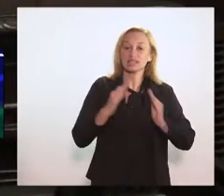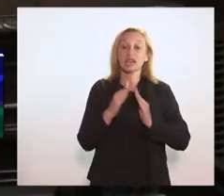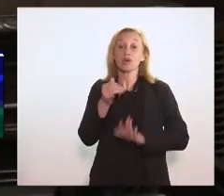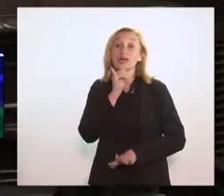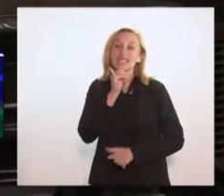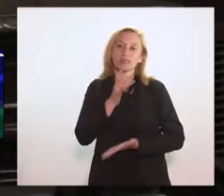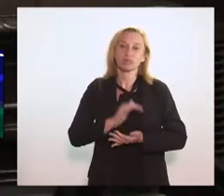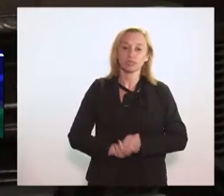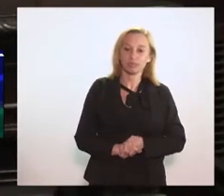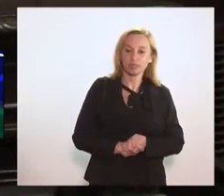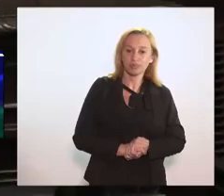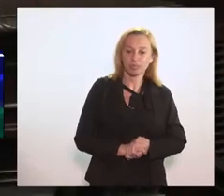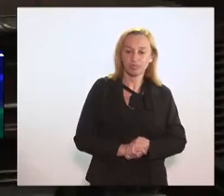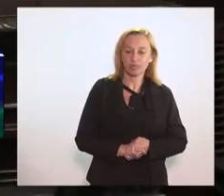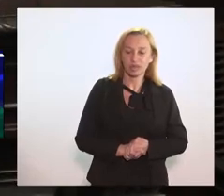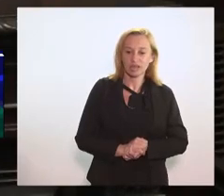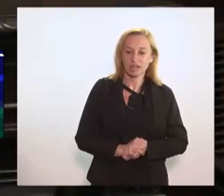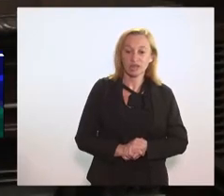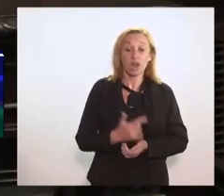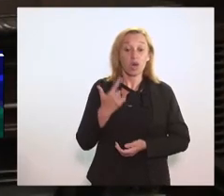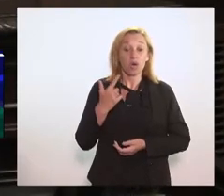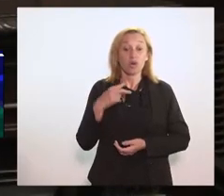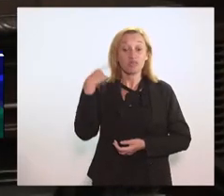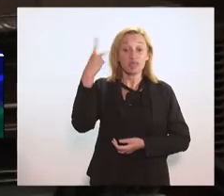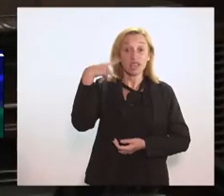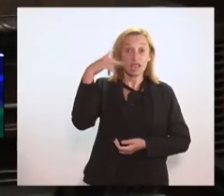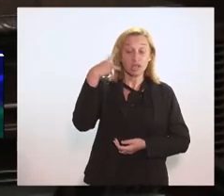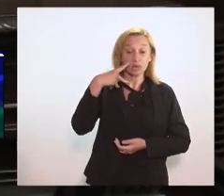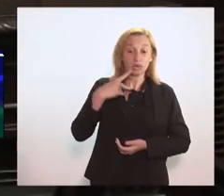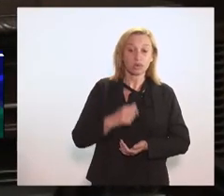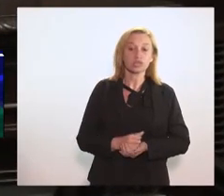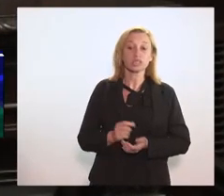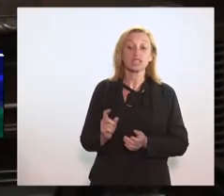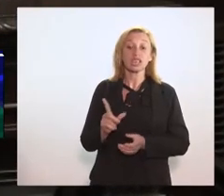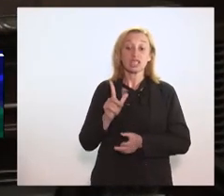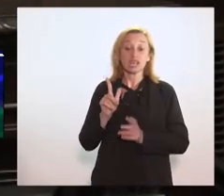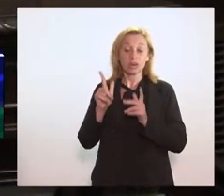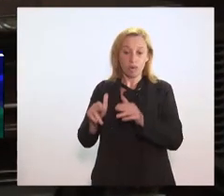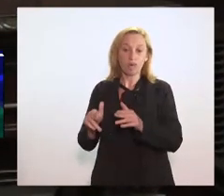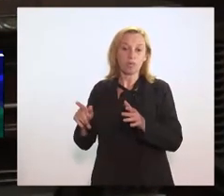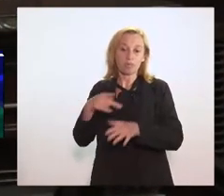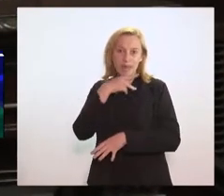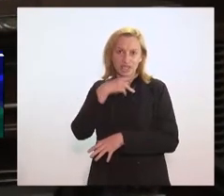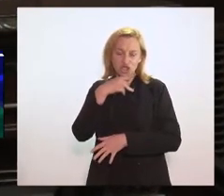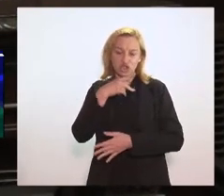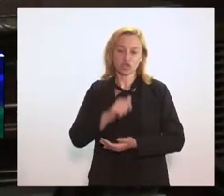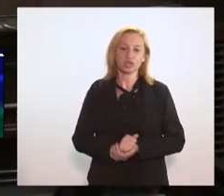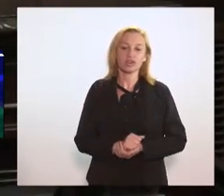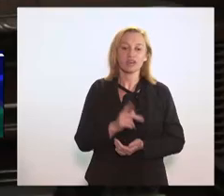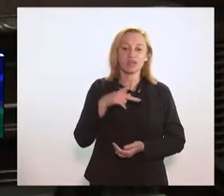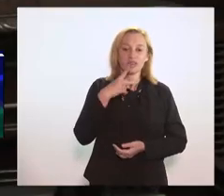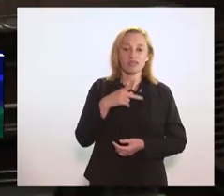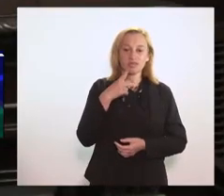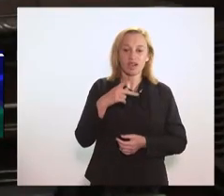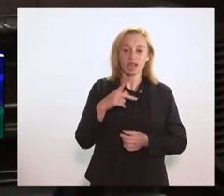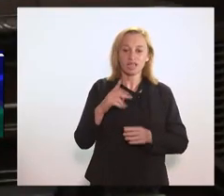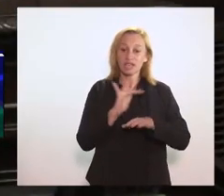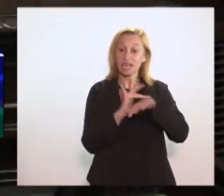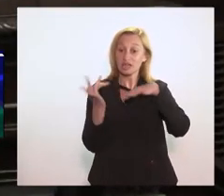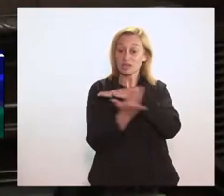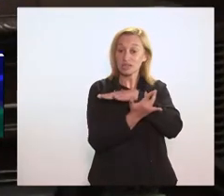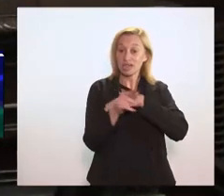exemplo, percebam isso, uma vereadora desse mesmo partido, ela posta em suas redes